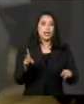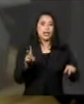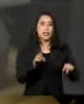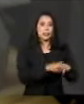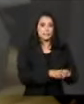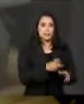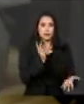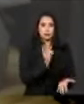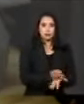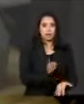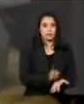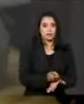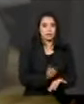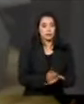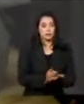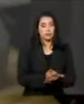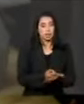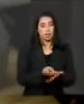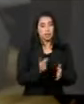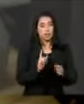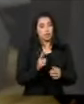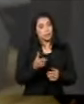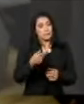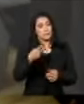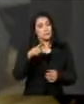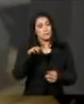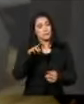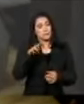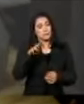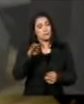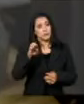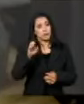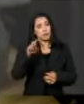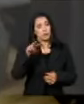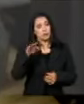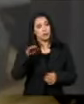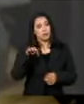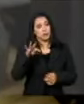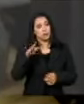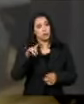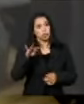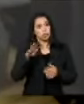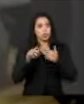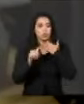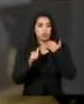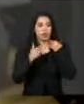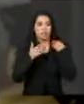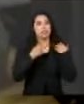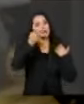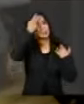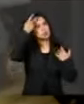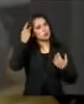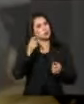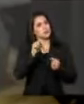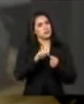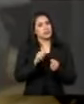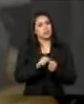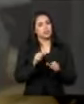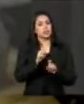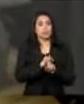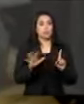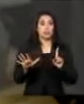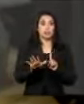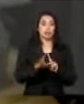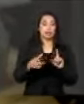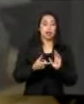preventiva. Para isso, o sistema dá resposta. Se as pessoas trazem risco à sociedade, muito bem, que se prenda preventivamente.